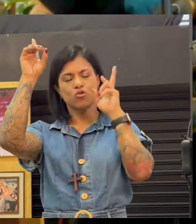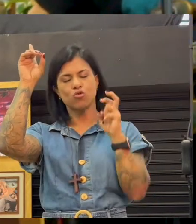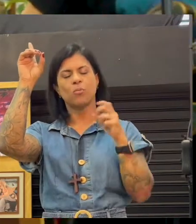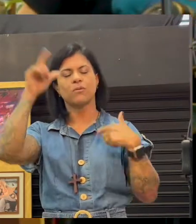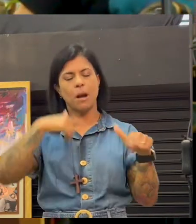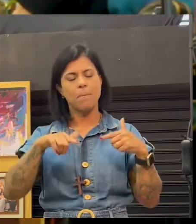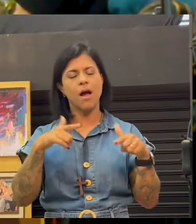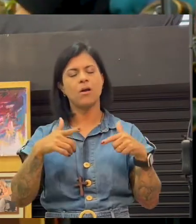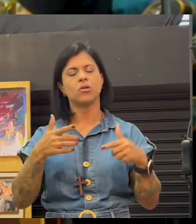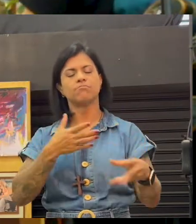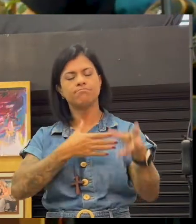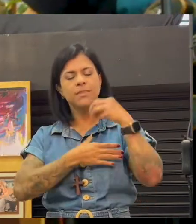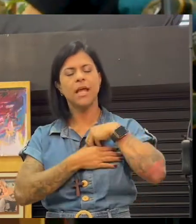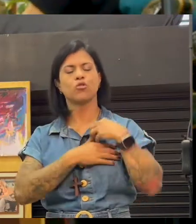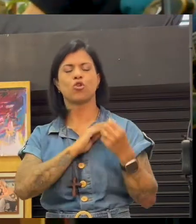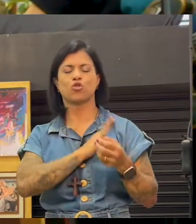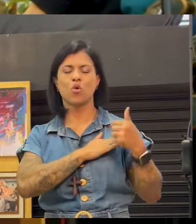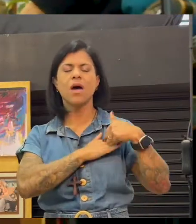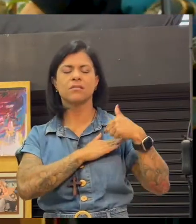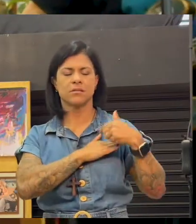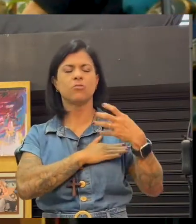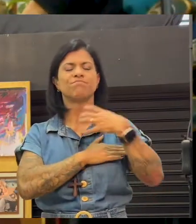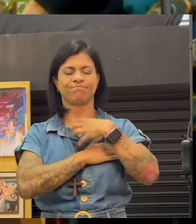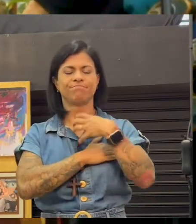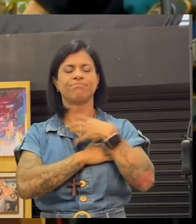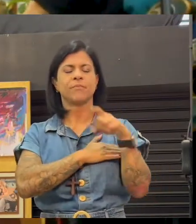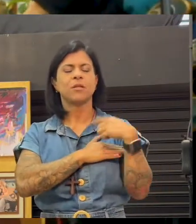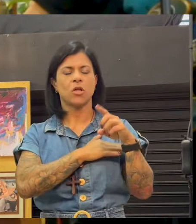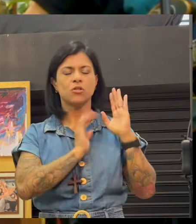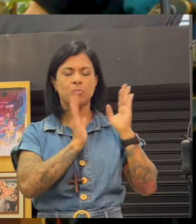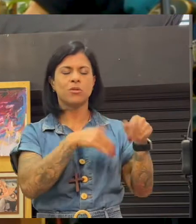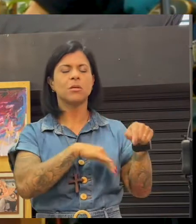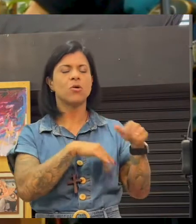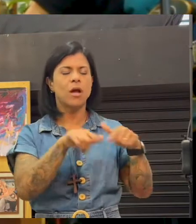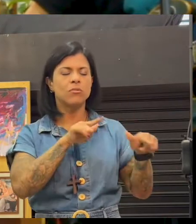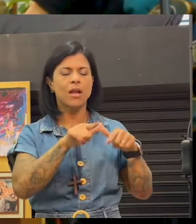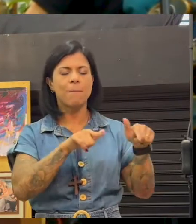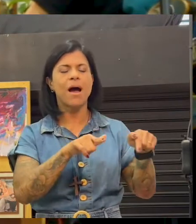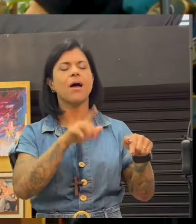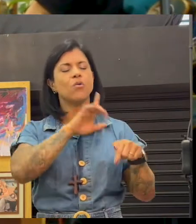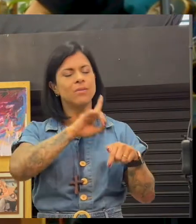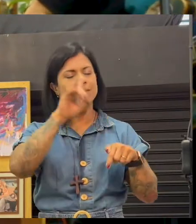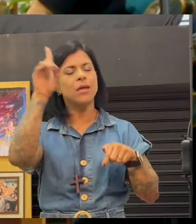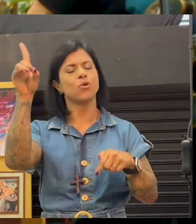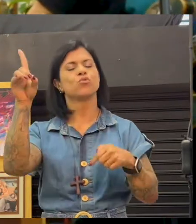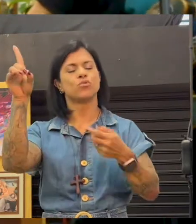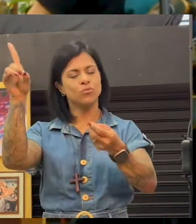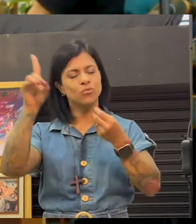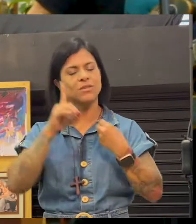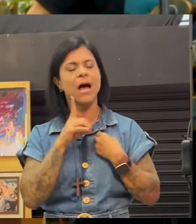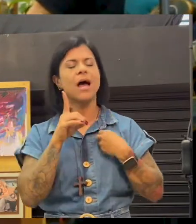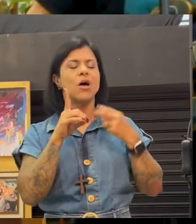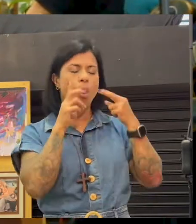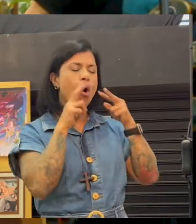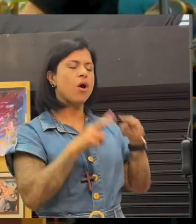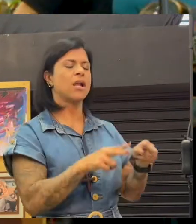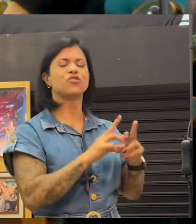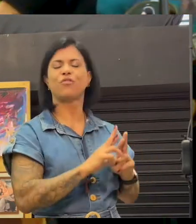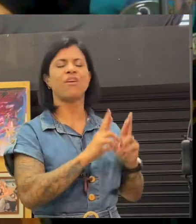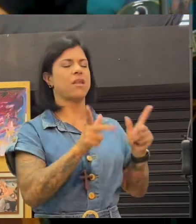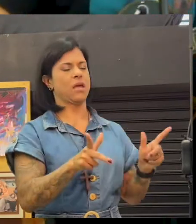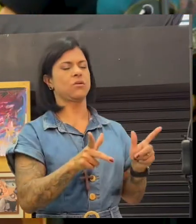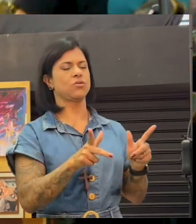coração. E que a partir de hoje consigamos ver o trabalho da forma que o Senhor quer que vejamos. Que o nosso trabalho seja